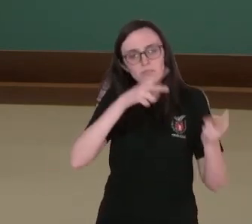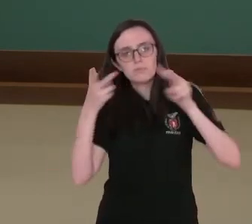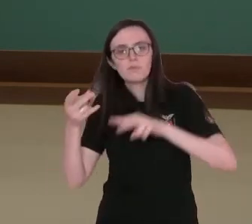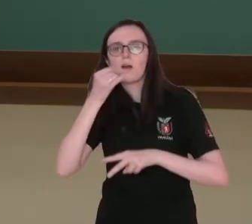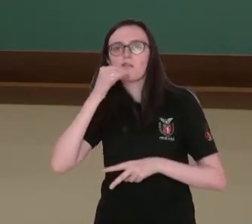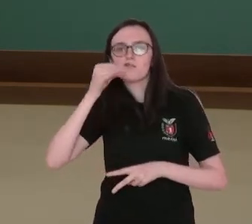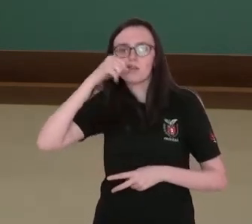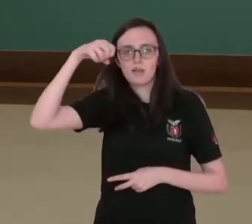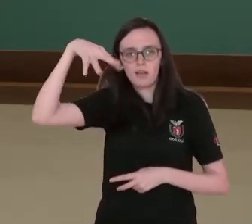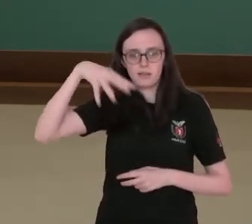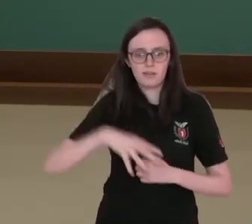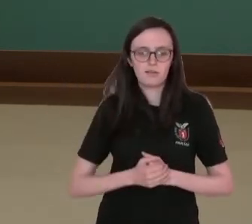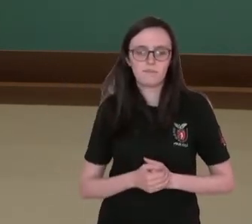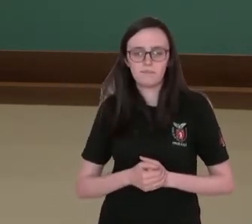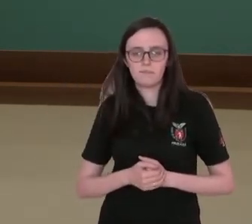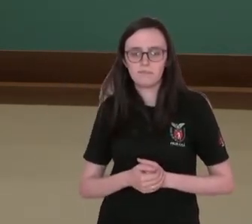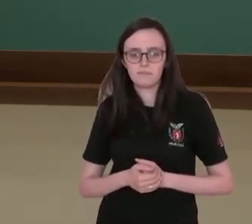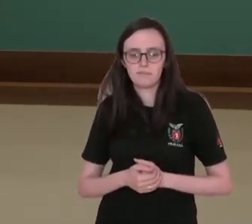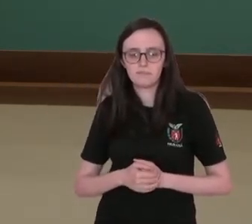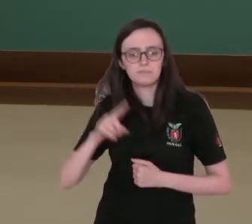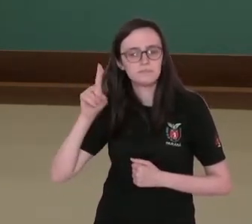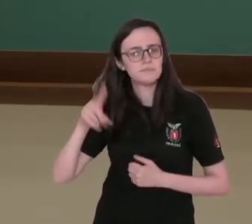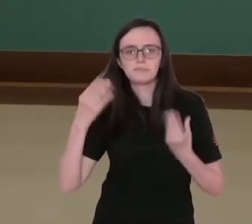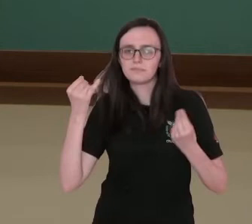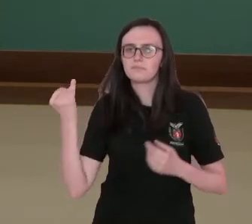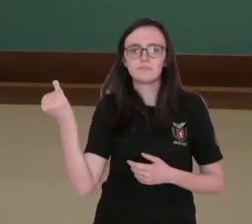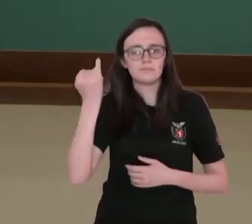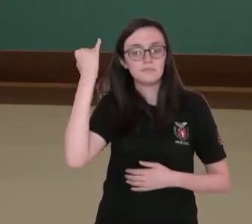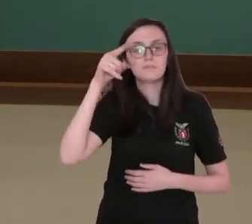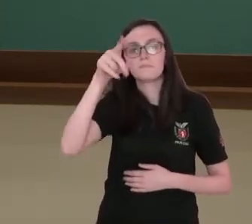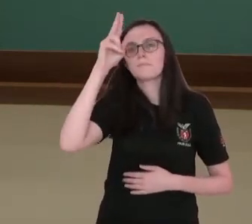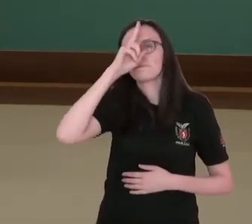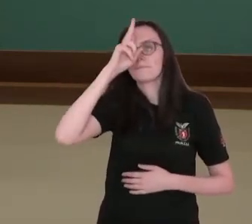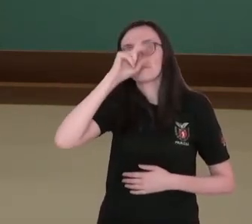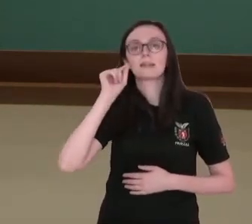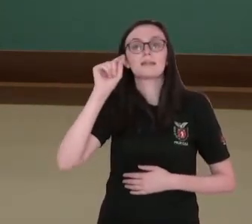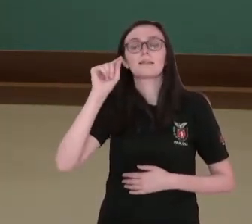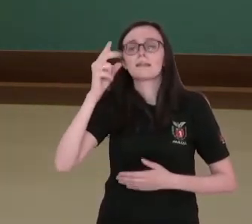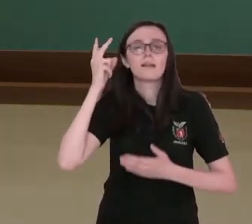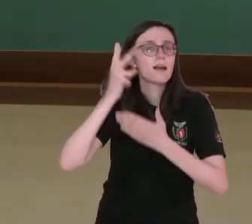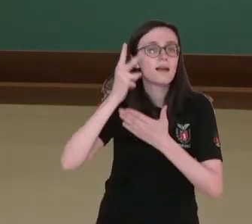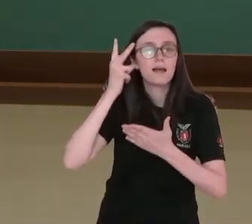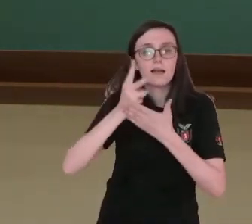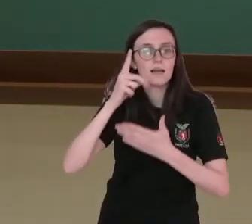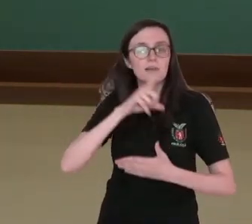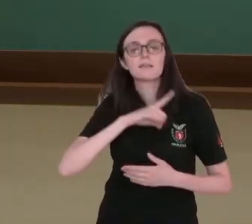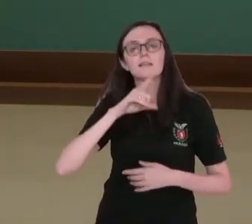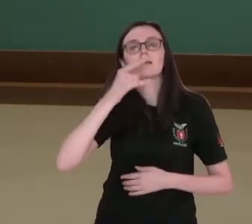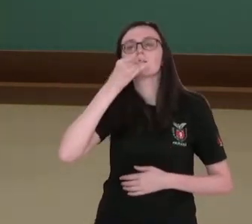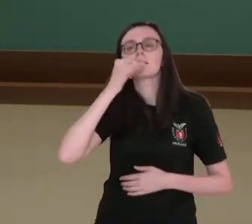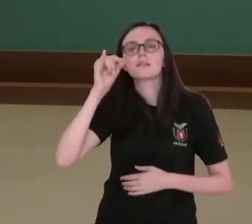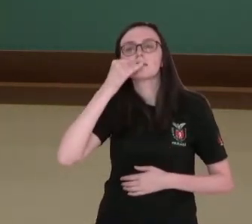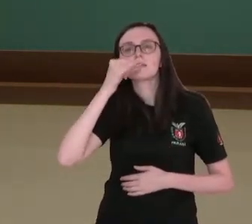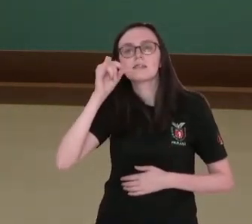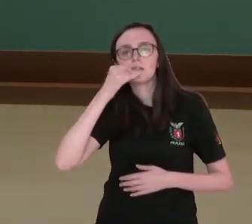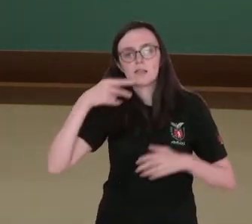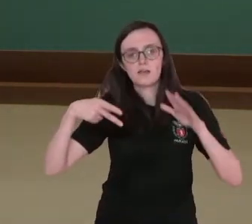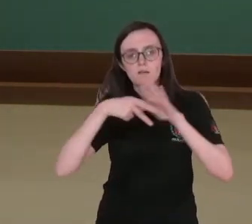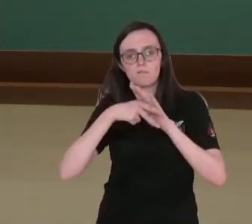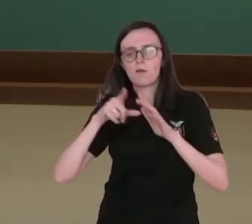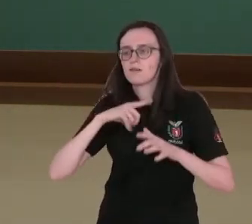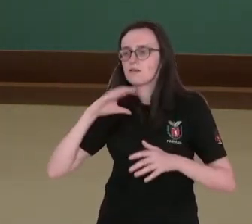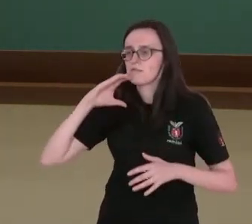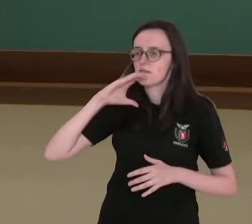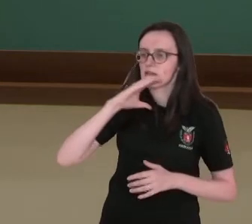energia elétrica. Galera, é muito importante você lembrar que toda vez que você tem uma energia termonuclear